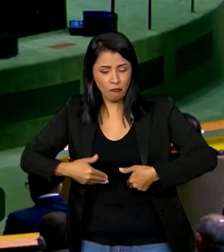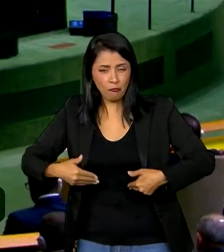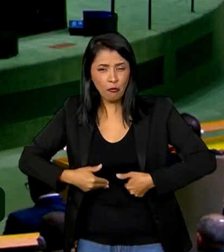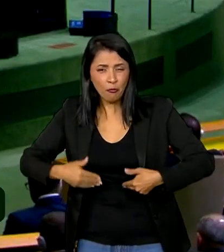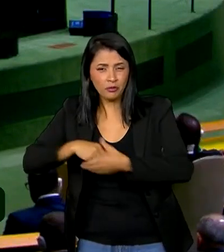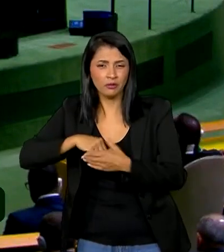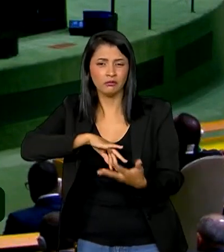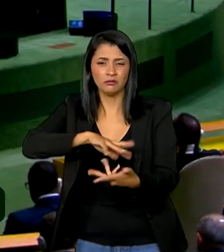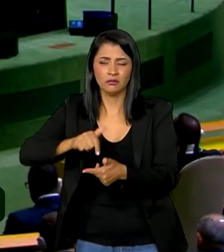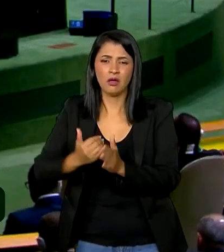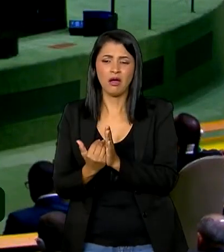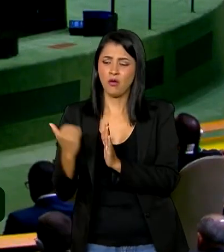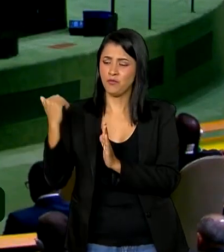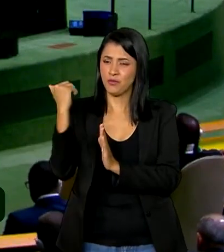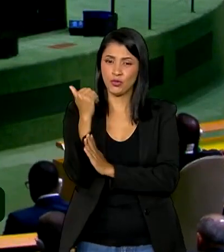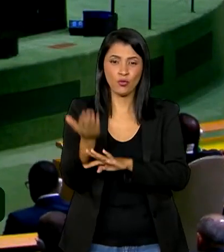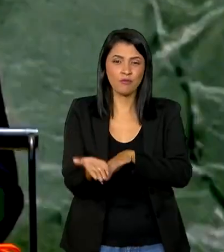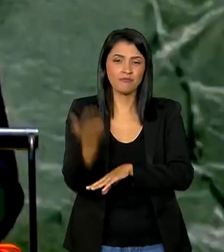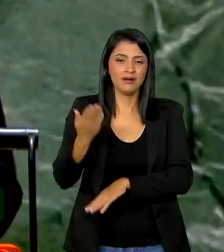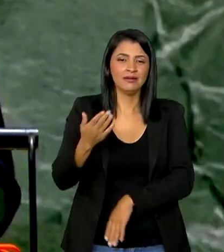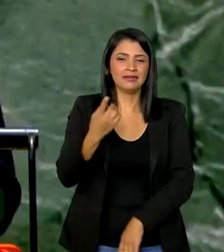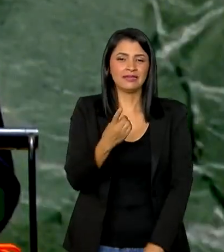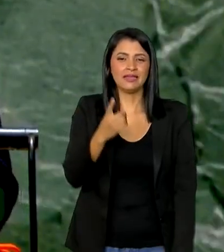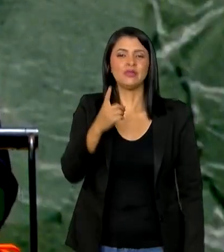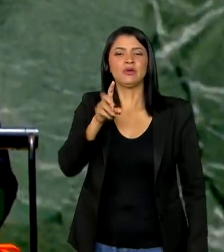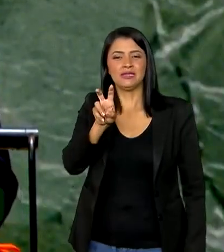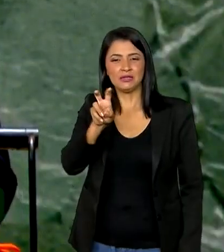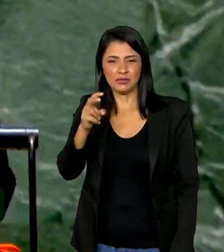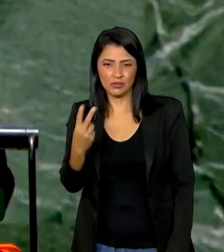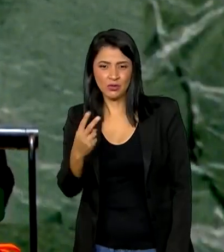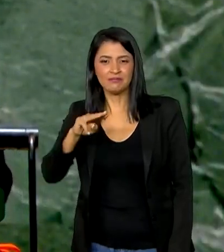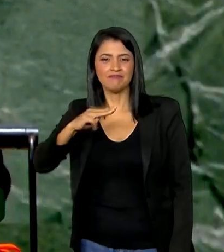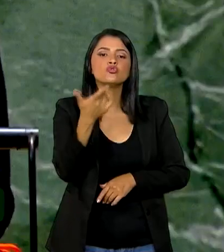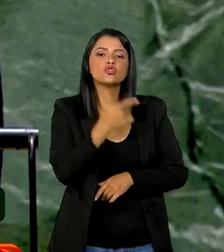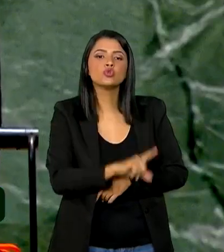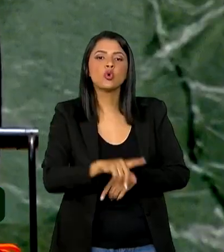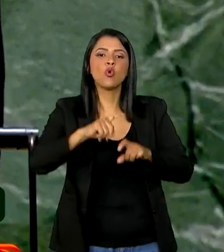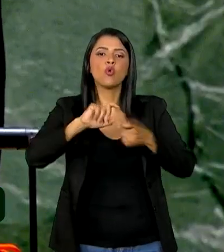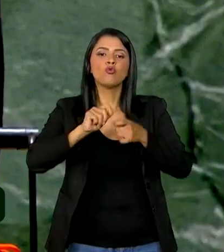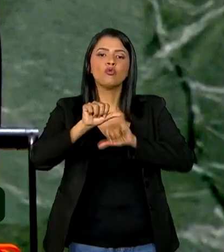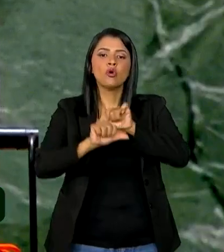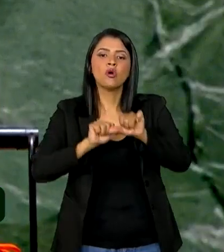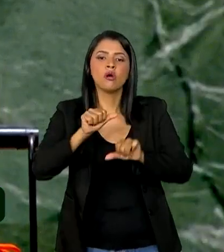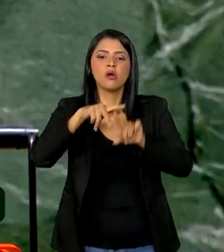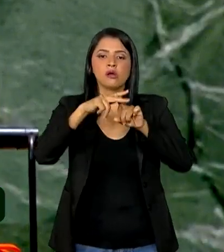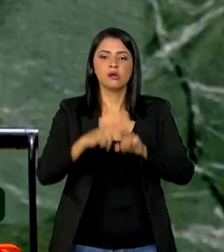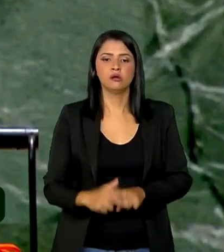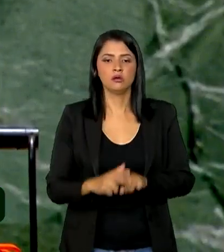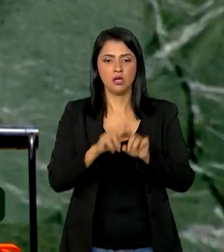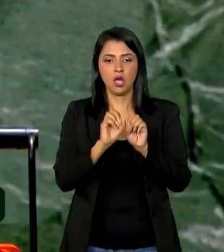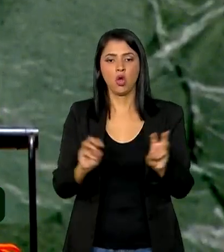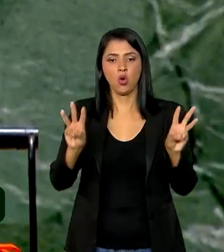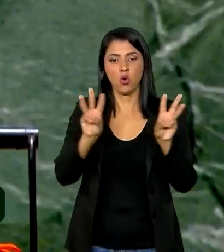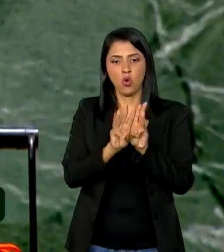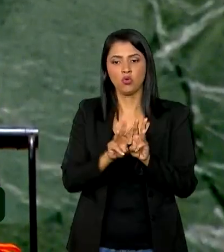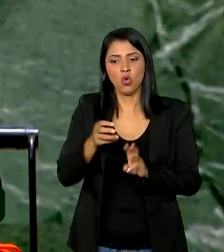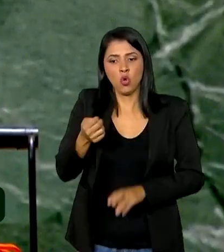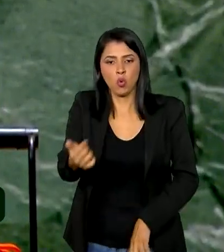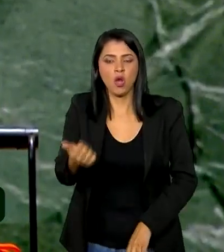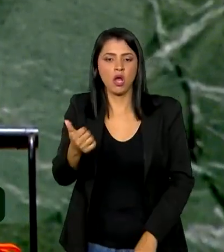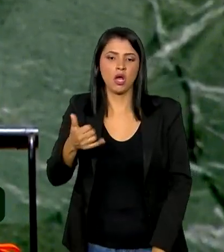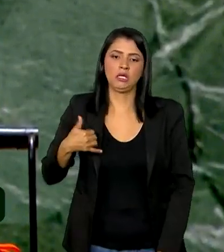o Brasil tem insistido na cooperação internacional para desenvolver padrões mínimos de tributação global. Os